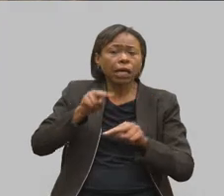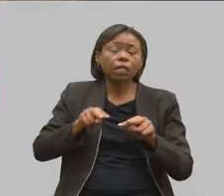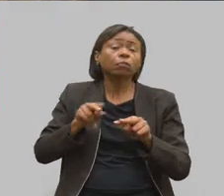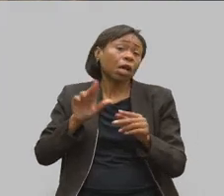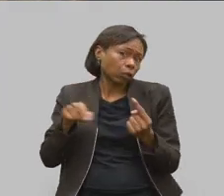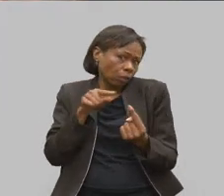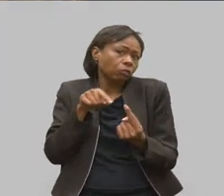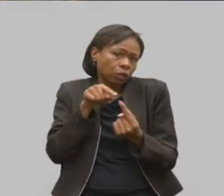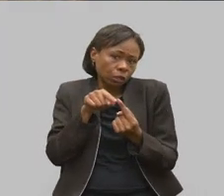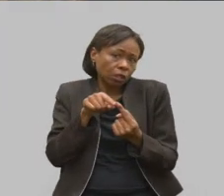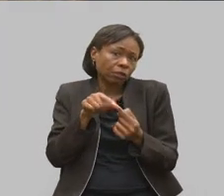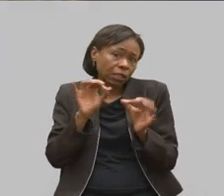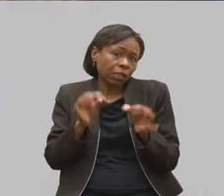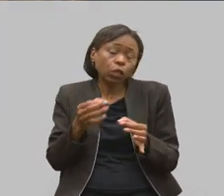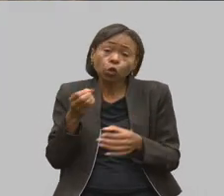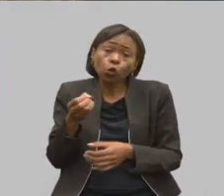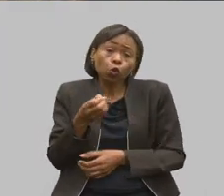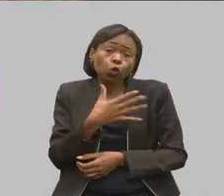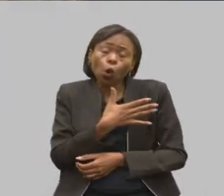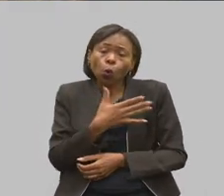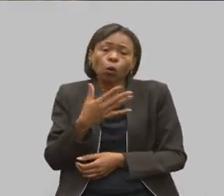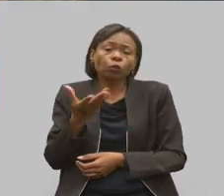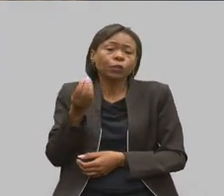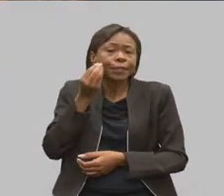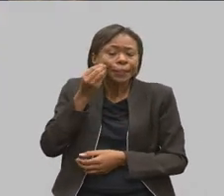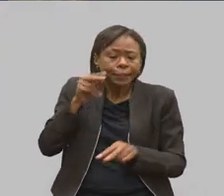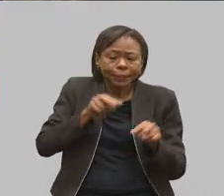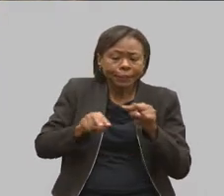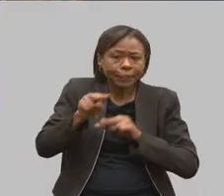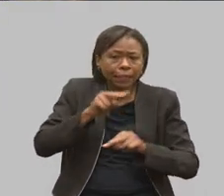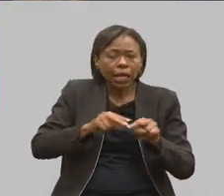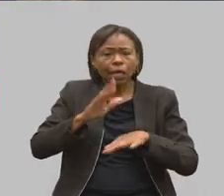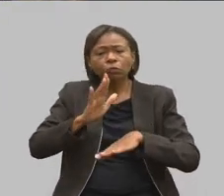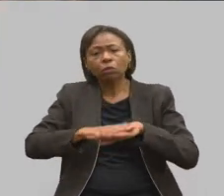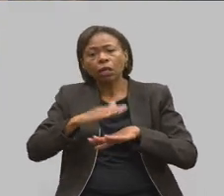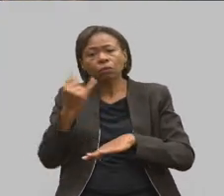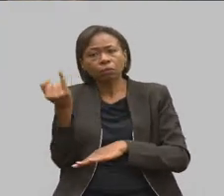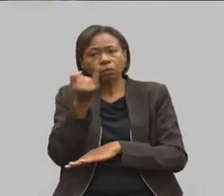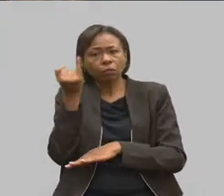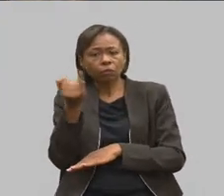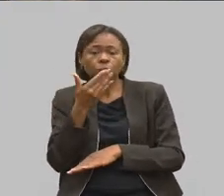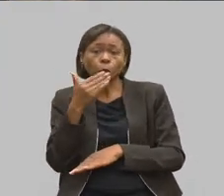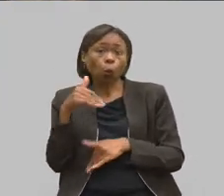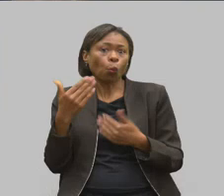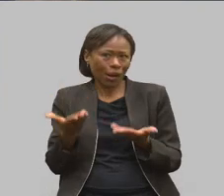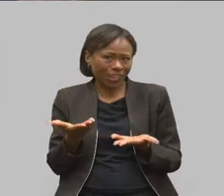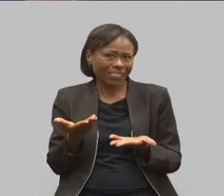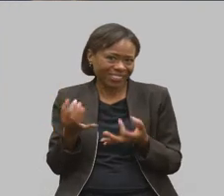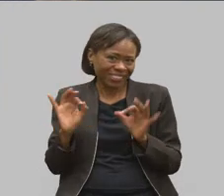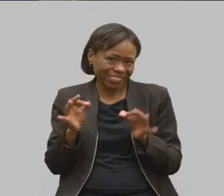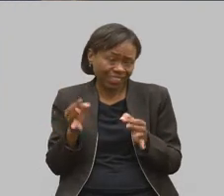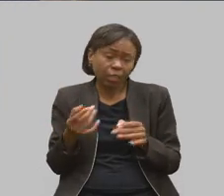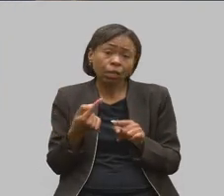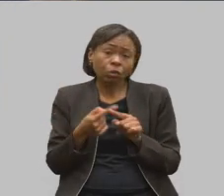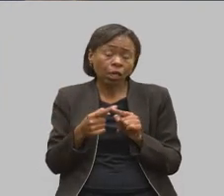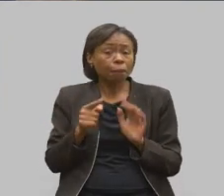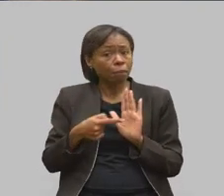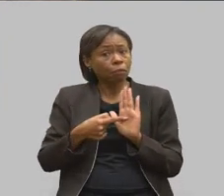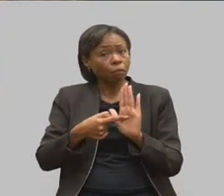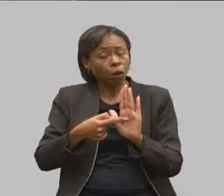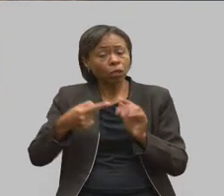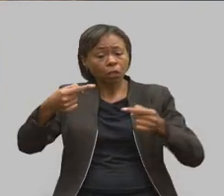são os novos testes incluídos Quais são os mais importantes Isso é uma demonstração de como que a política pública